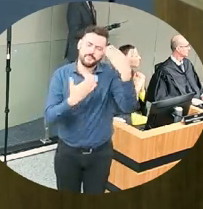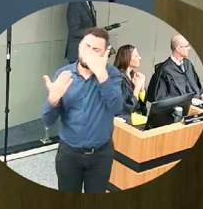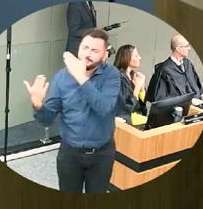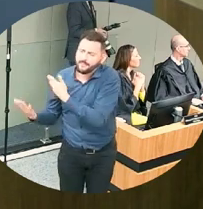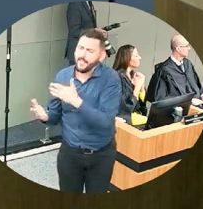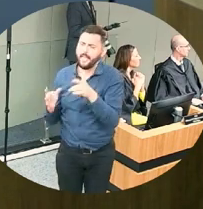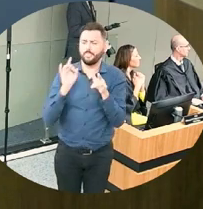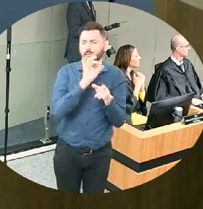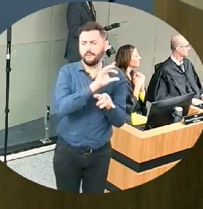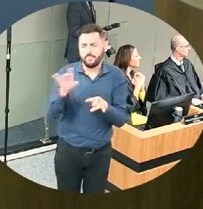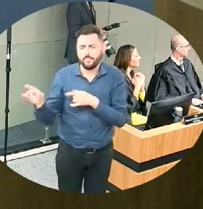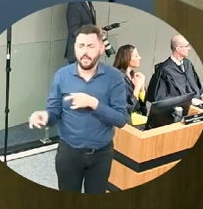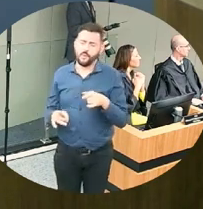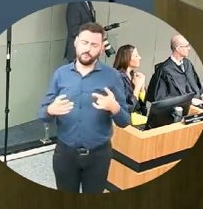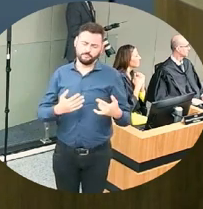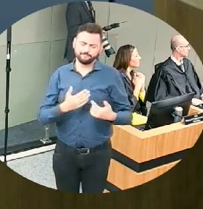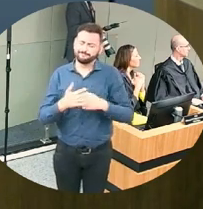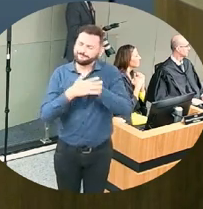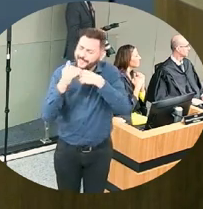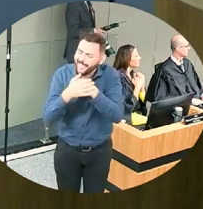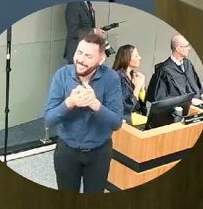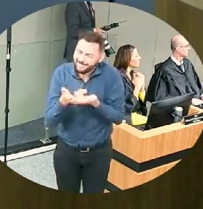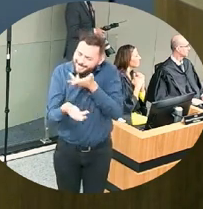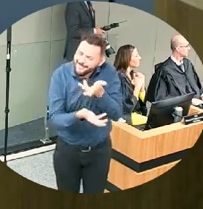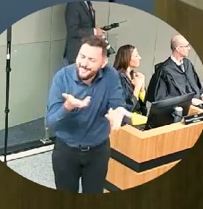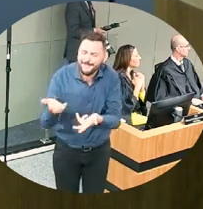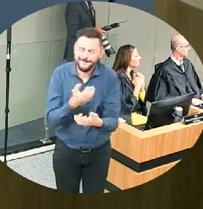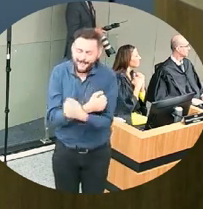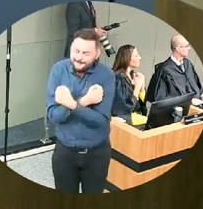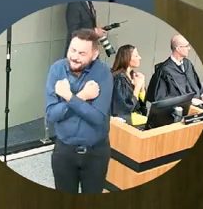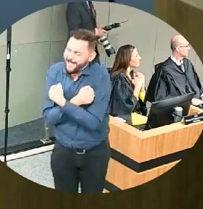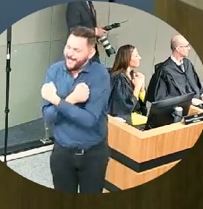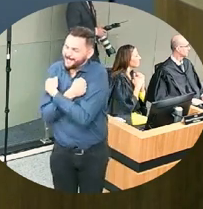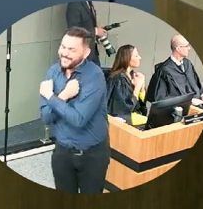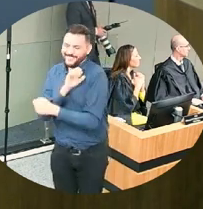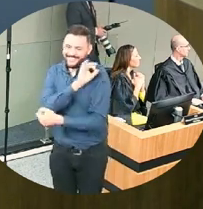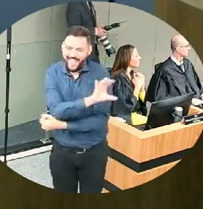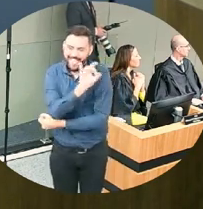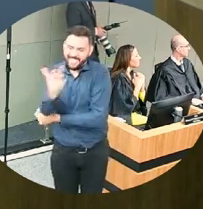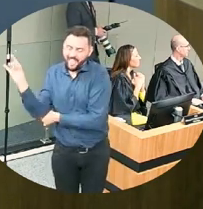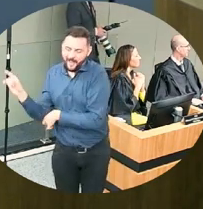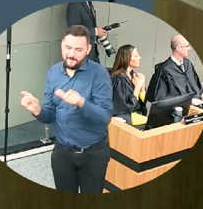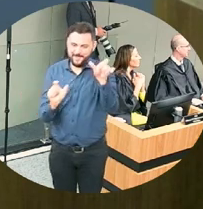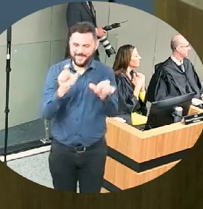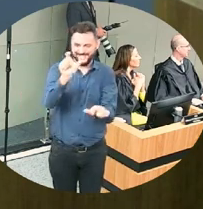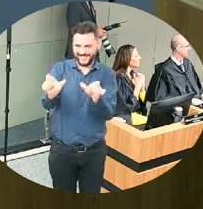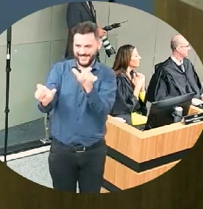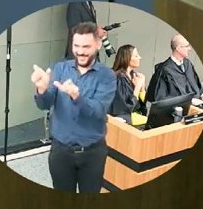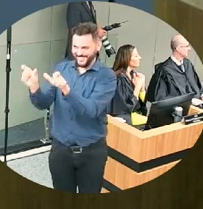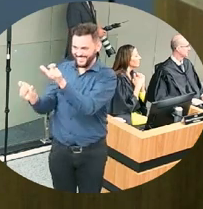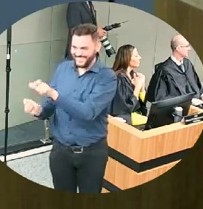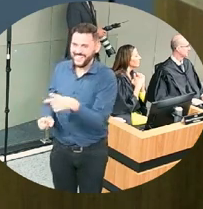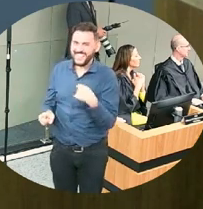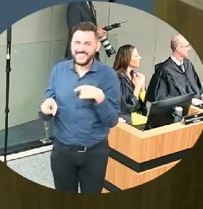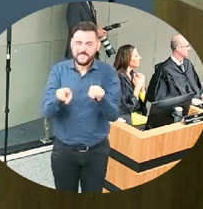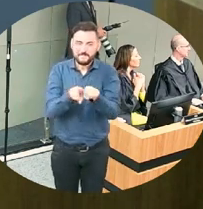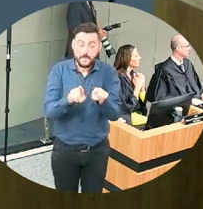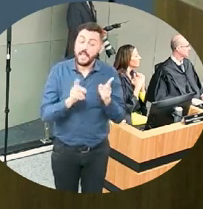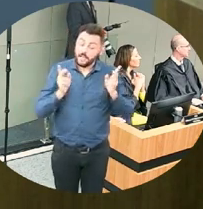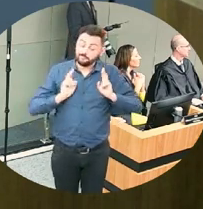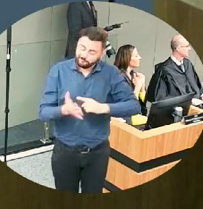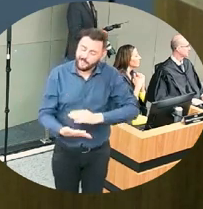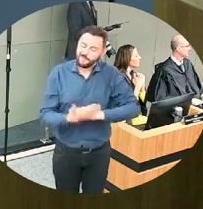receberem com tanto carinho já tava com saudade cada braço apertado dos Senhores e das senhoras me fazem muita diferença nessa